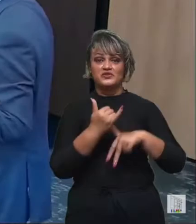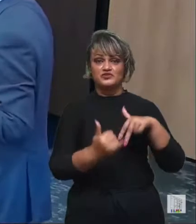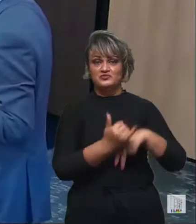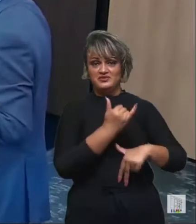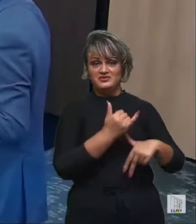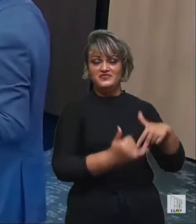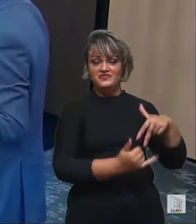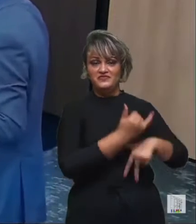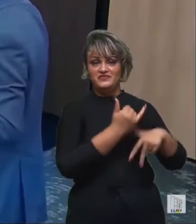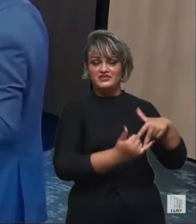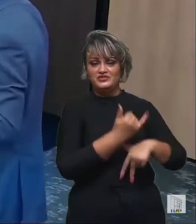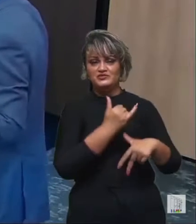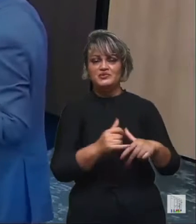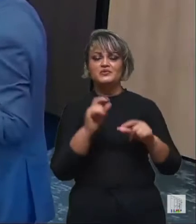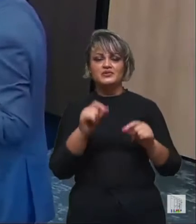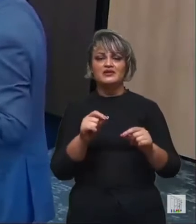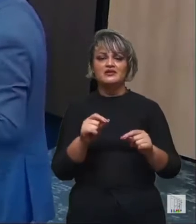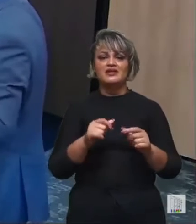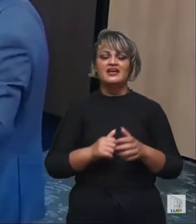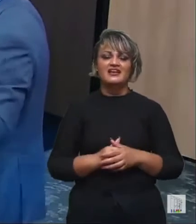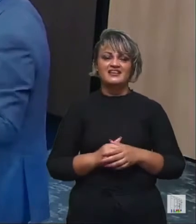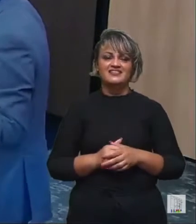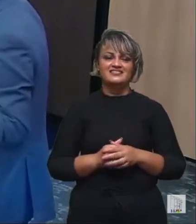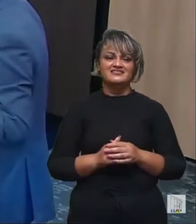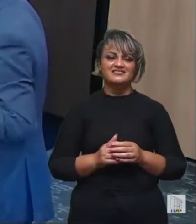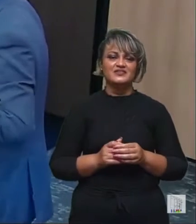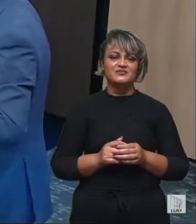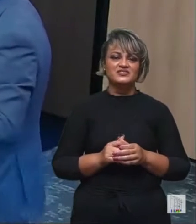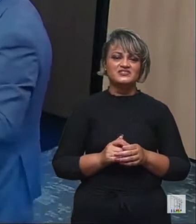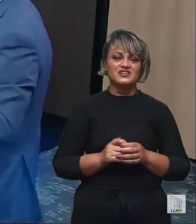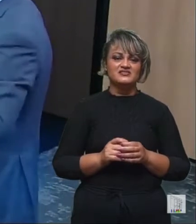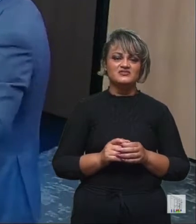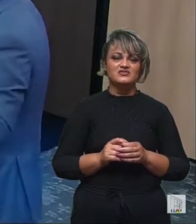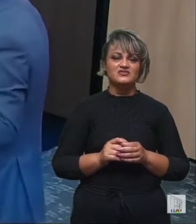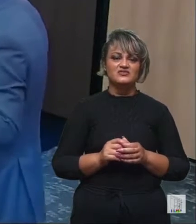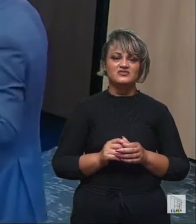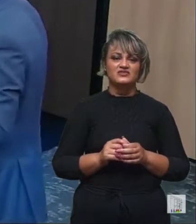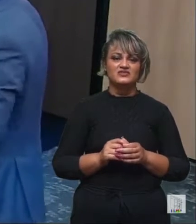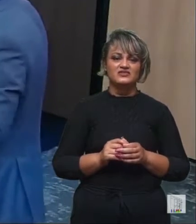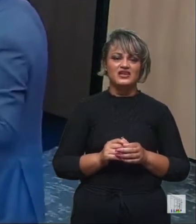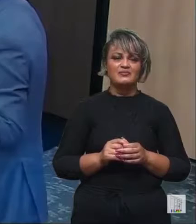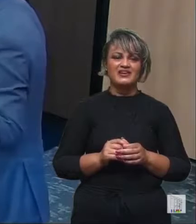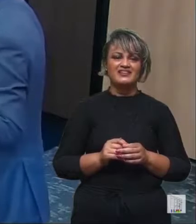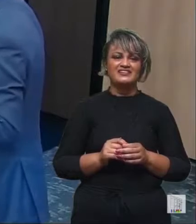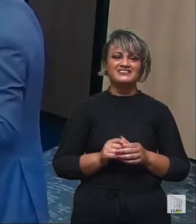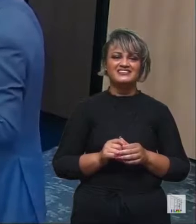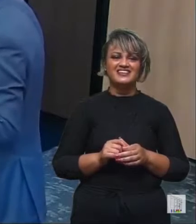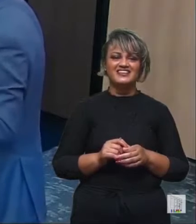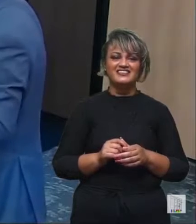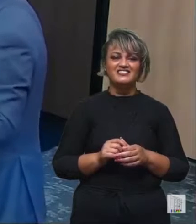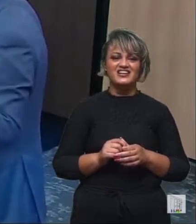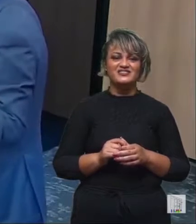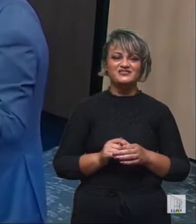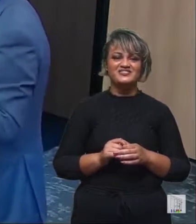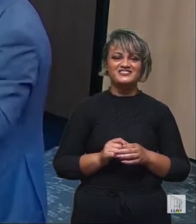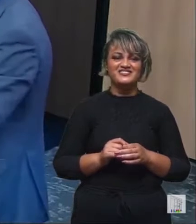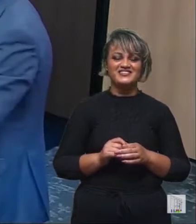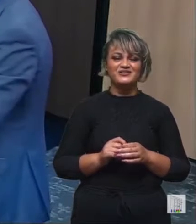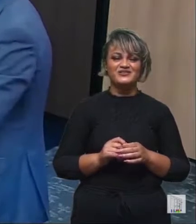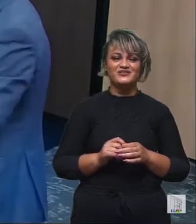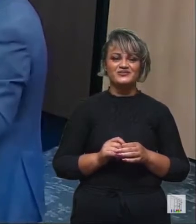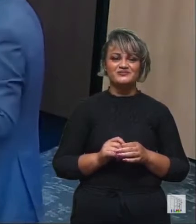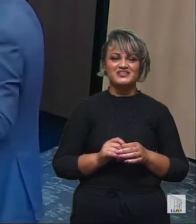são, de facto, o trabalho e a missão das polícias. É tratar, sobretudo, das vítimas, assegurando permanentemente o direito, os direitos, liberdades e